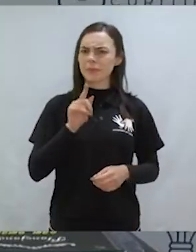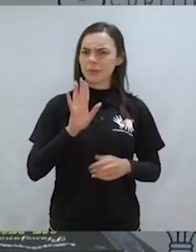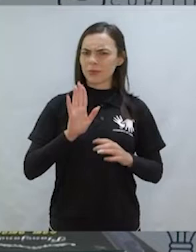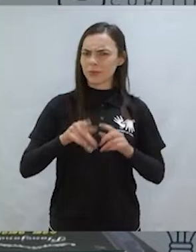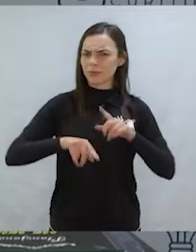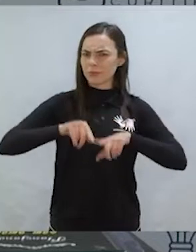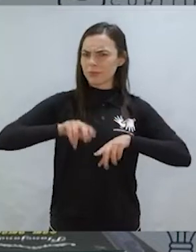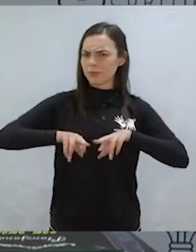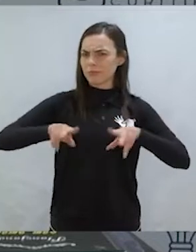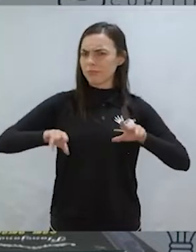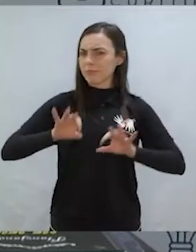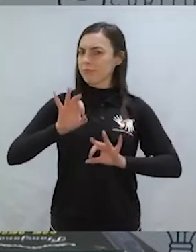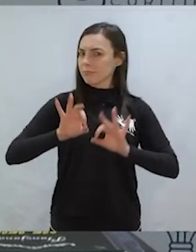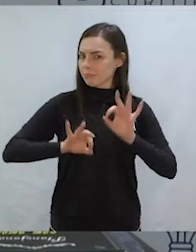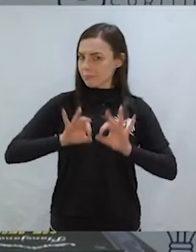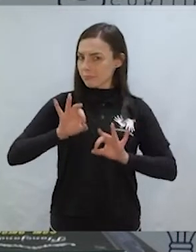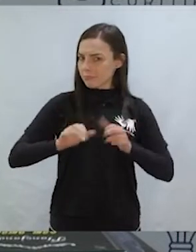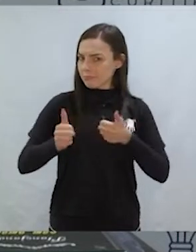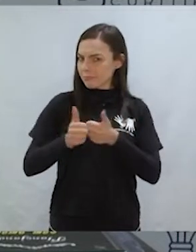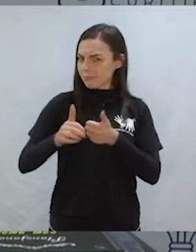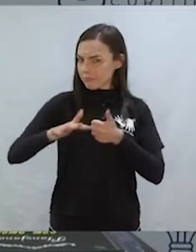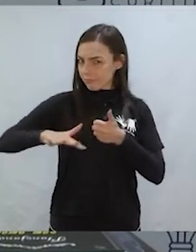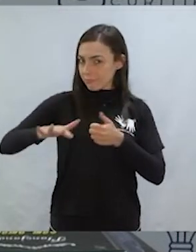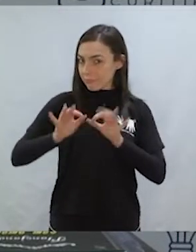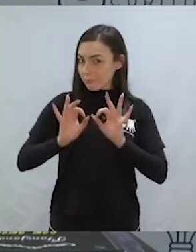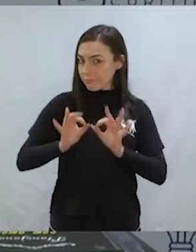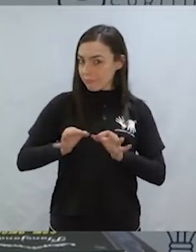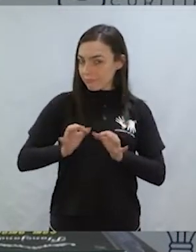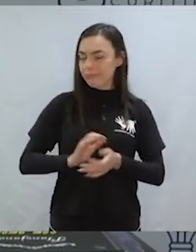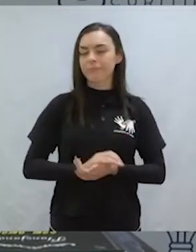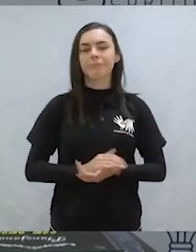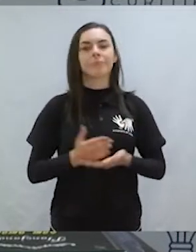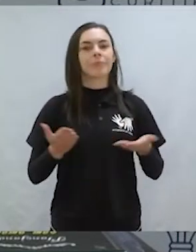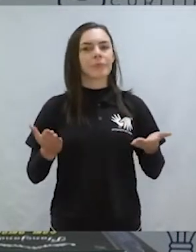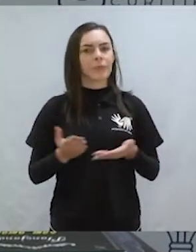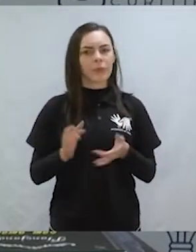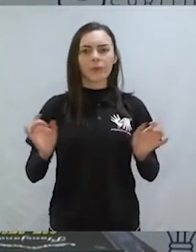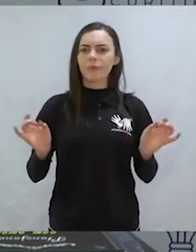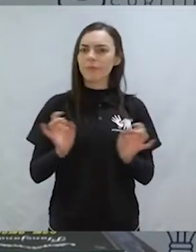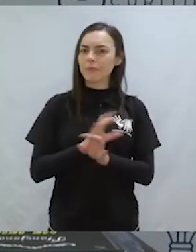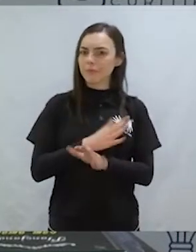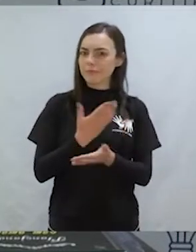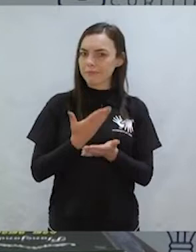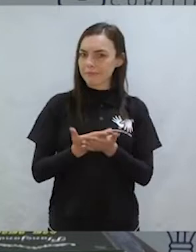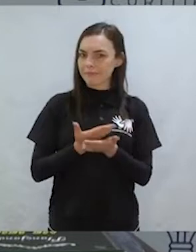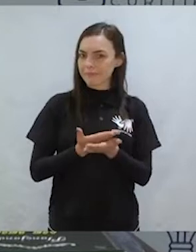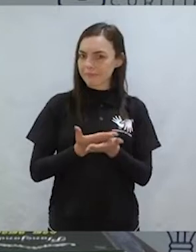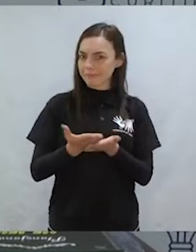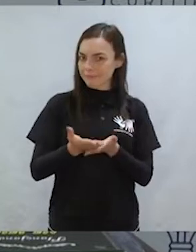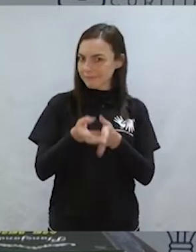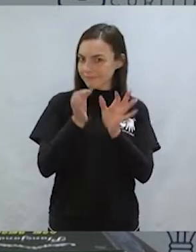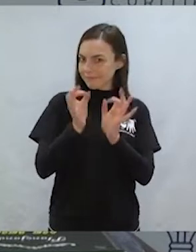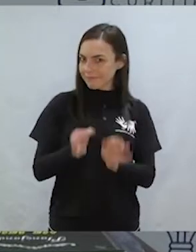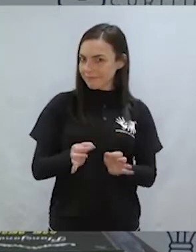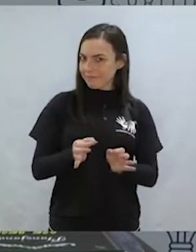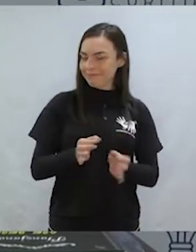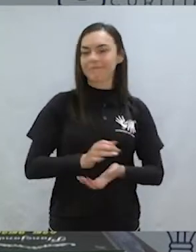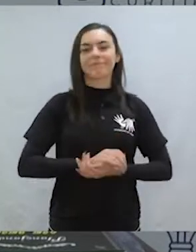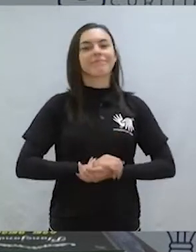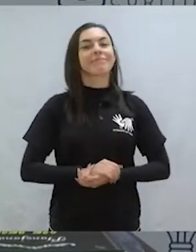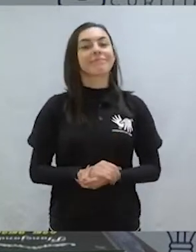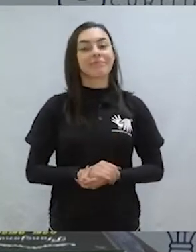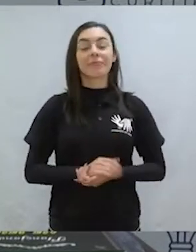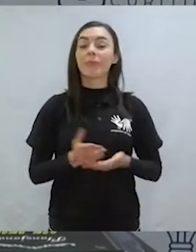Então, você já organizou tudo aí, todos os materiais perto de você. Então, preparados para começar a